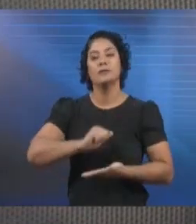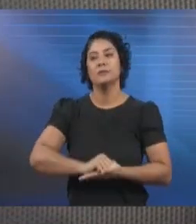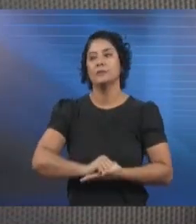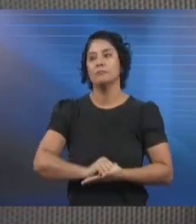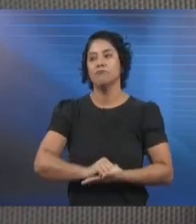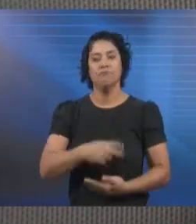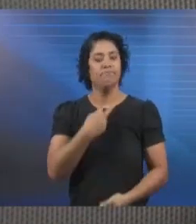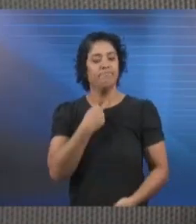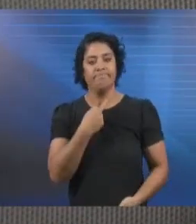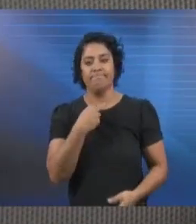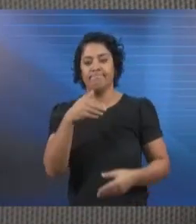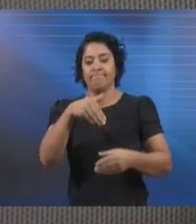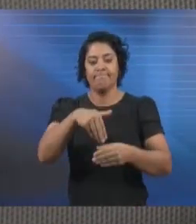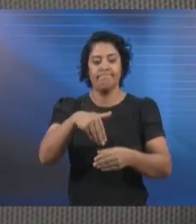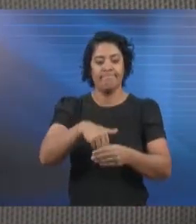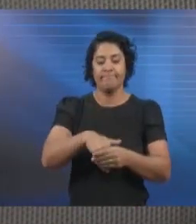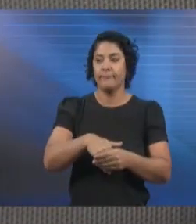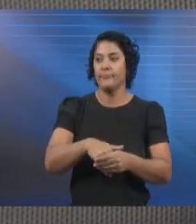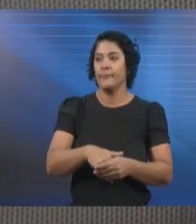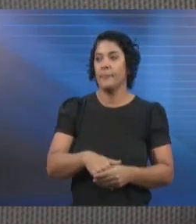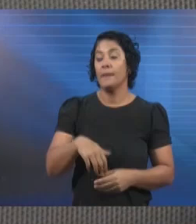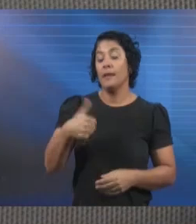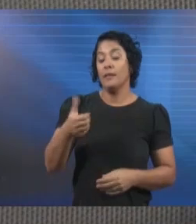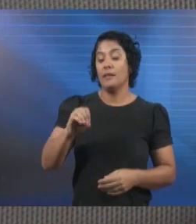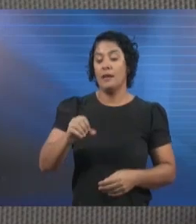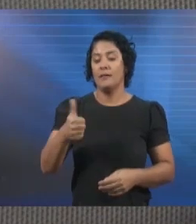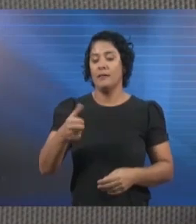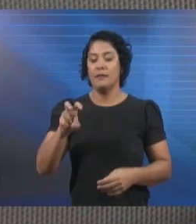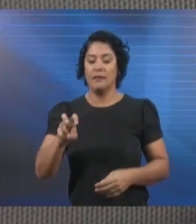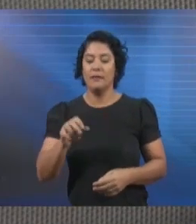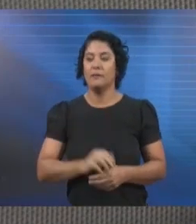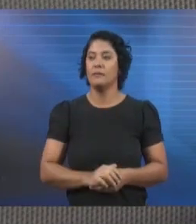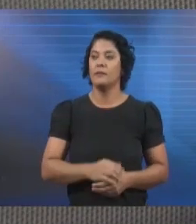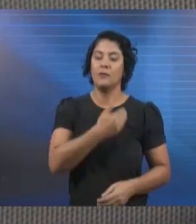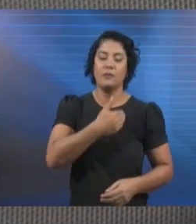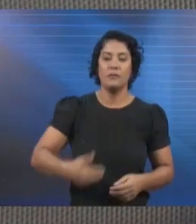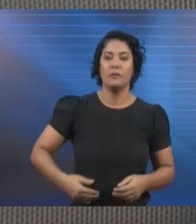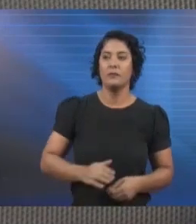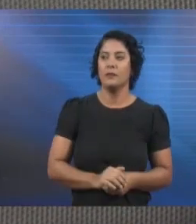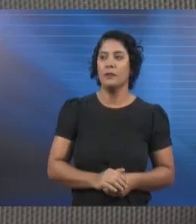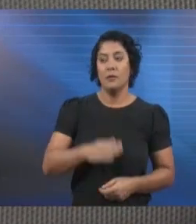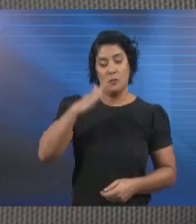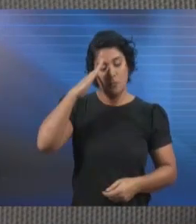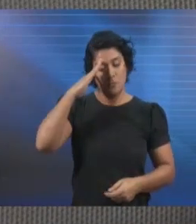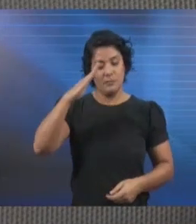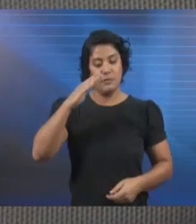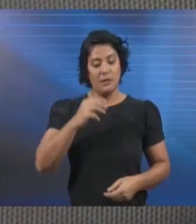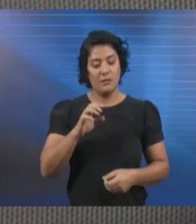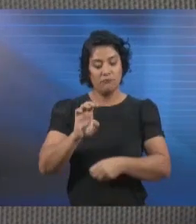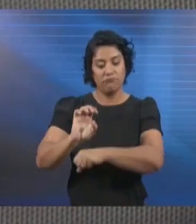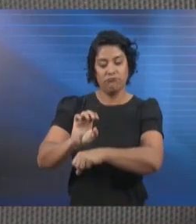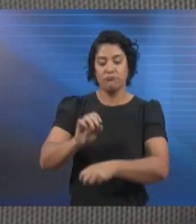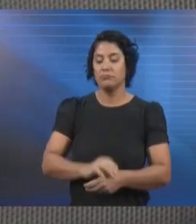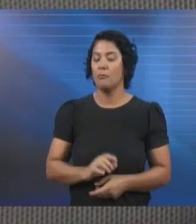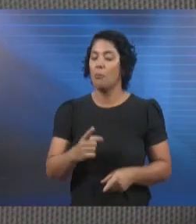podemos votar as mensagens 10 e 15 do Governo do Estado que trata sobre os militares estaduais Porque